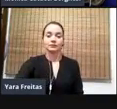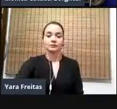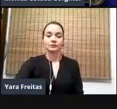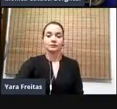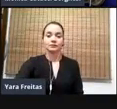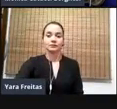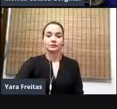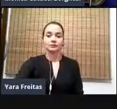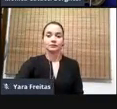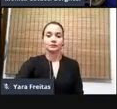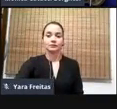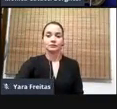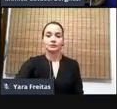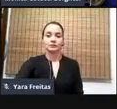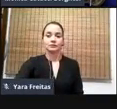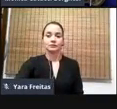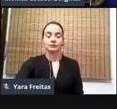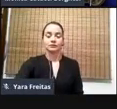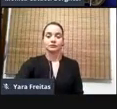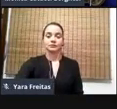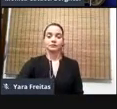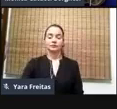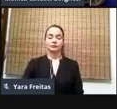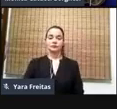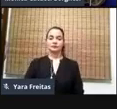o tempo aqui para baixar, né?